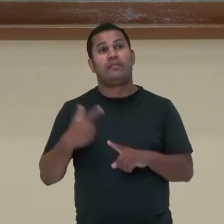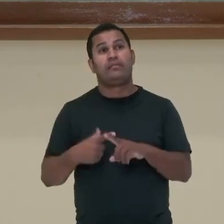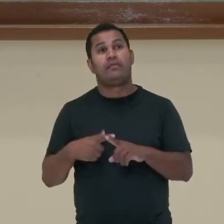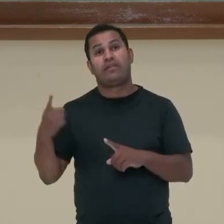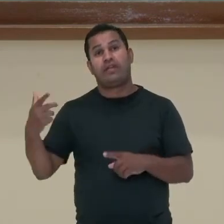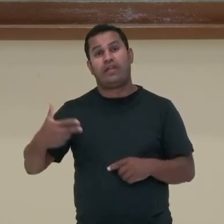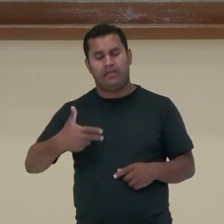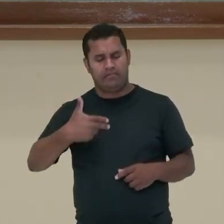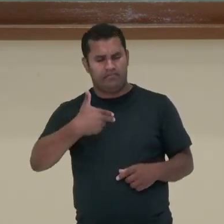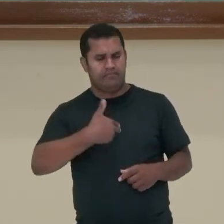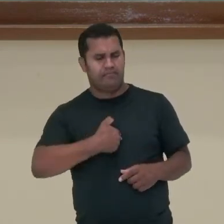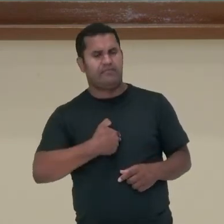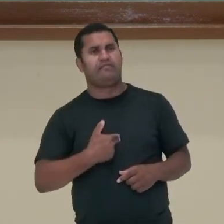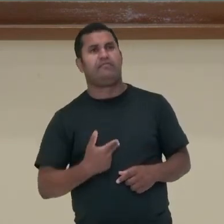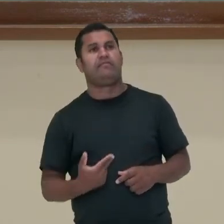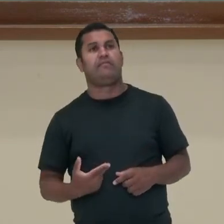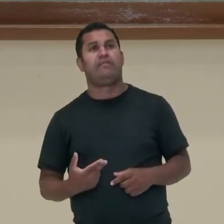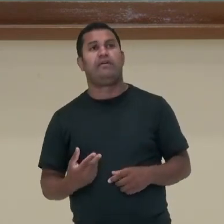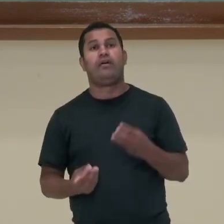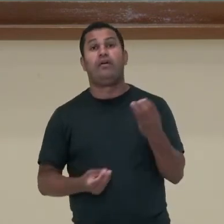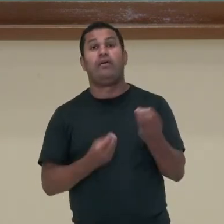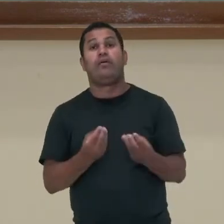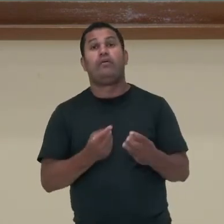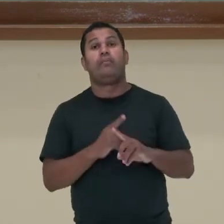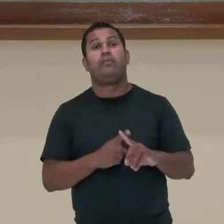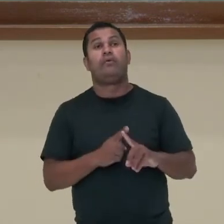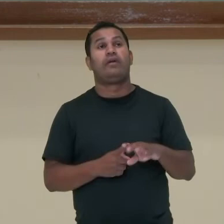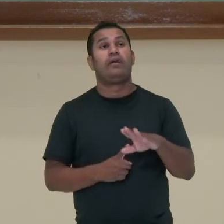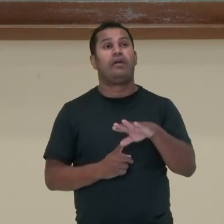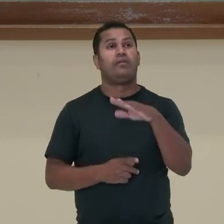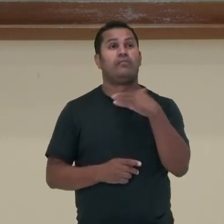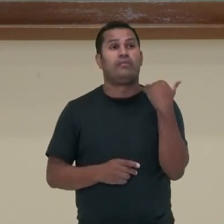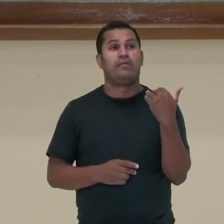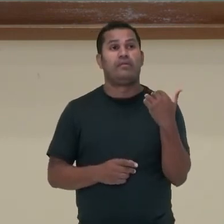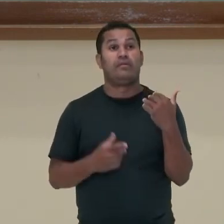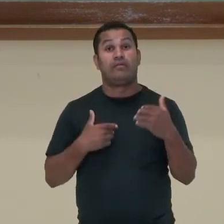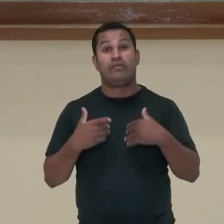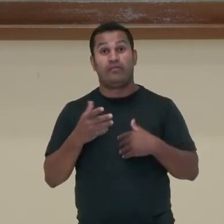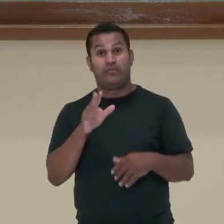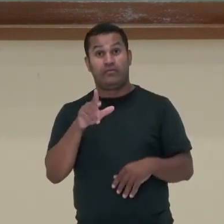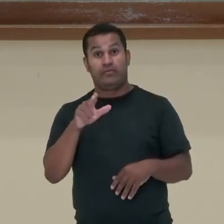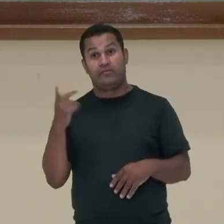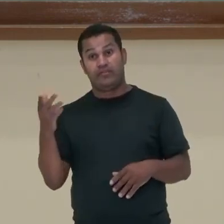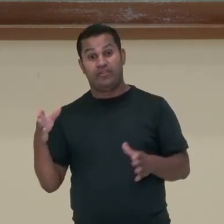desse ferimento. E tanto é que quando o Theo, o irmão dele, chega até ele, ele já tinha falecido,